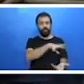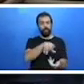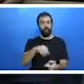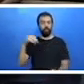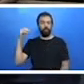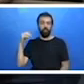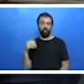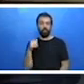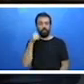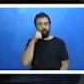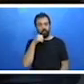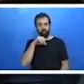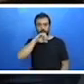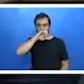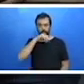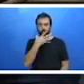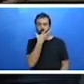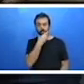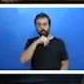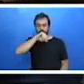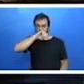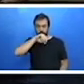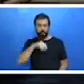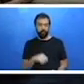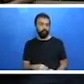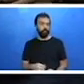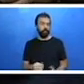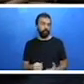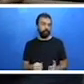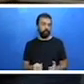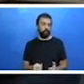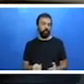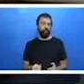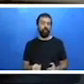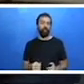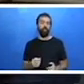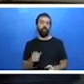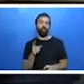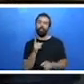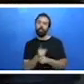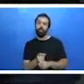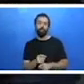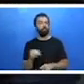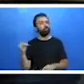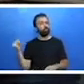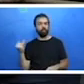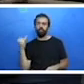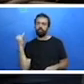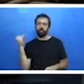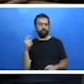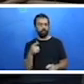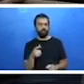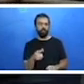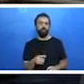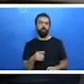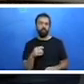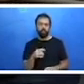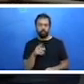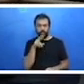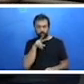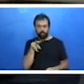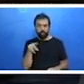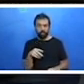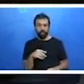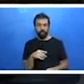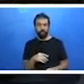pais que estão conosco. É muito bom vê-los, encontrá-los, rever alguns alunos, mesmo que